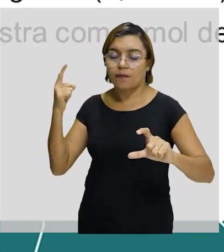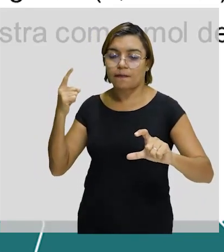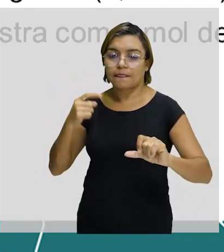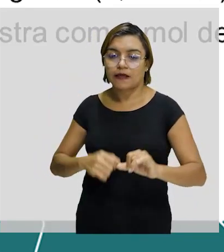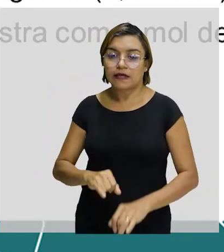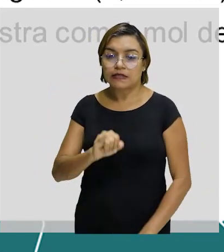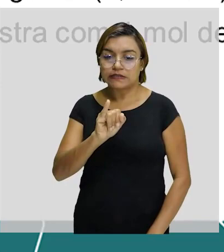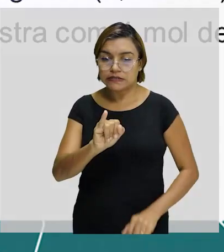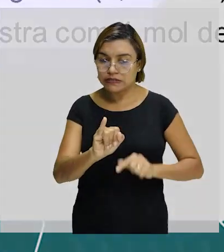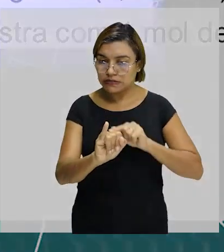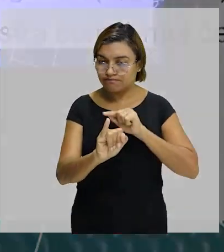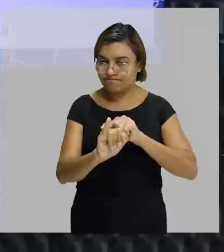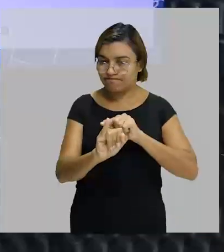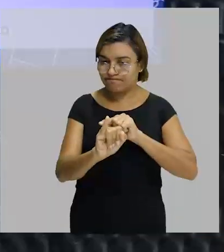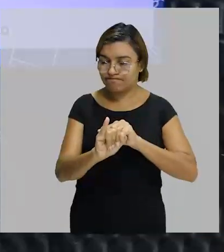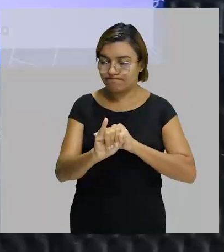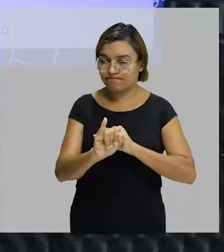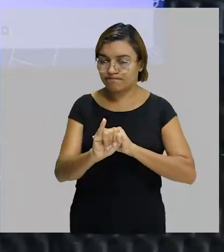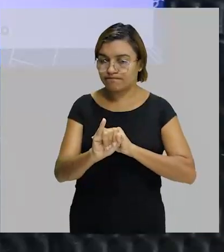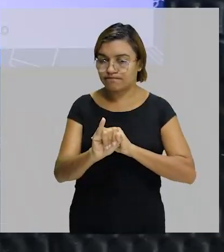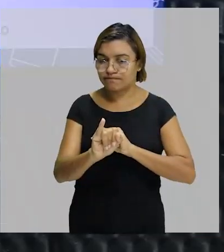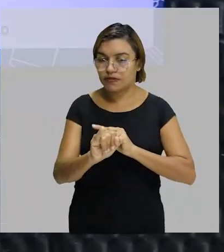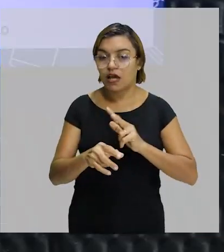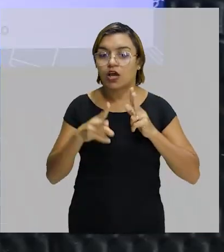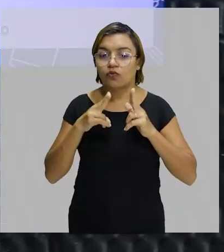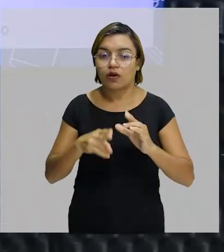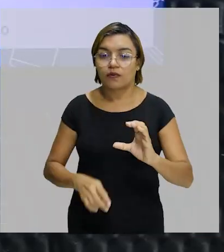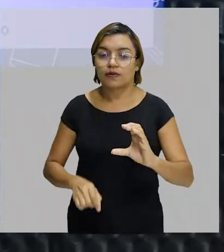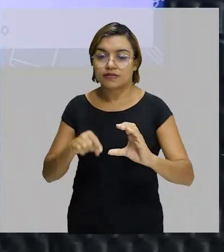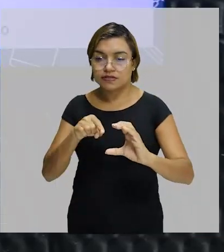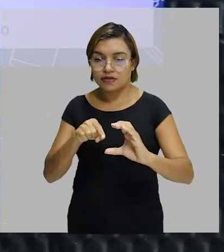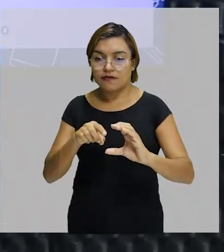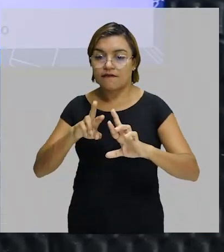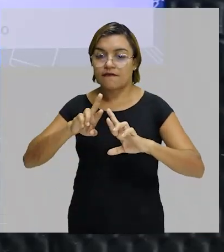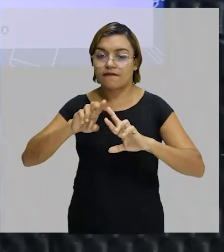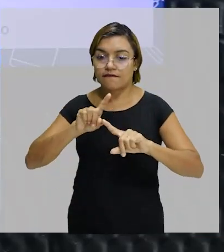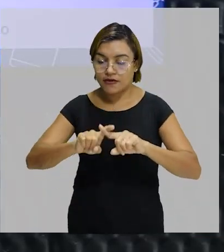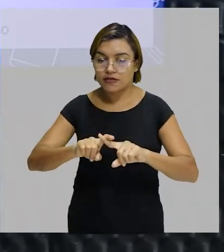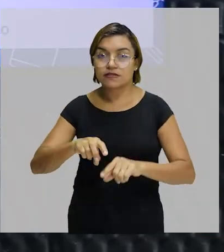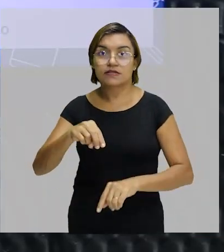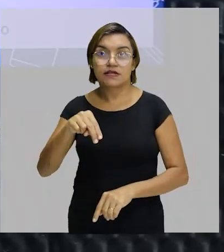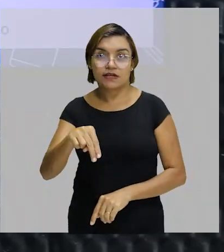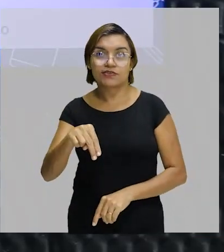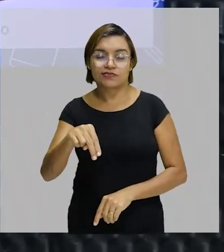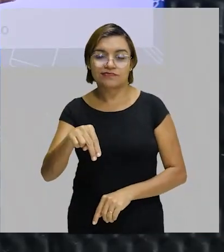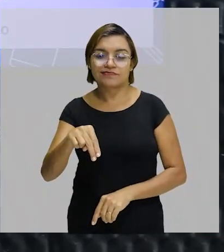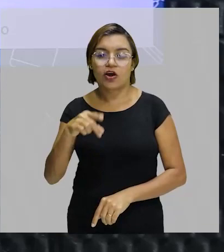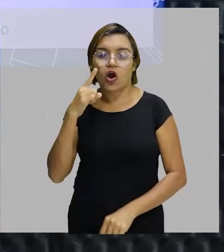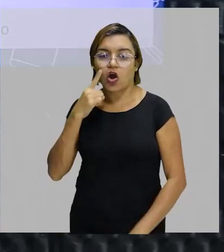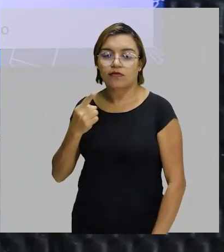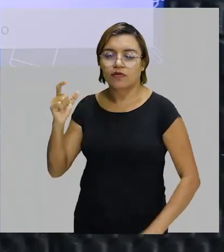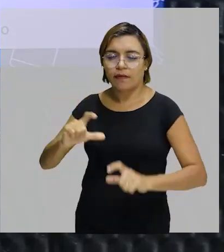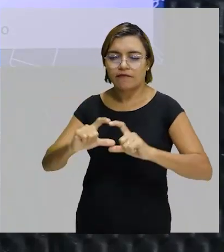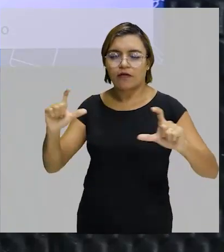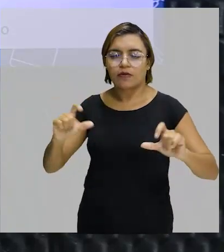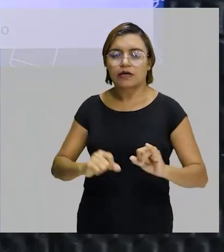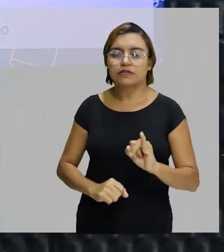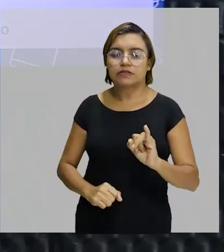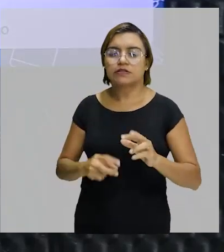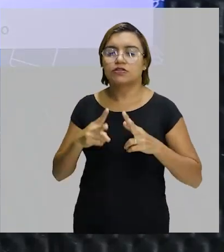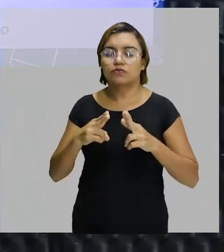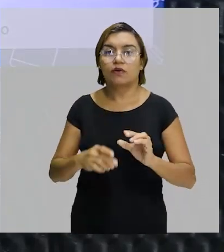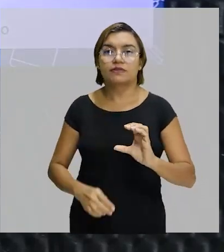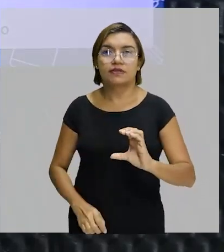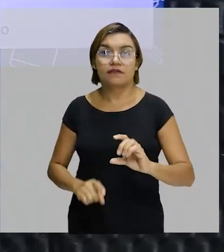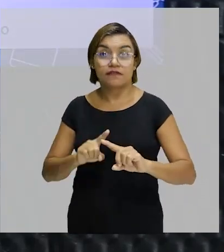quê? Justamente aquela constante vezes o número de Avogadro, ou